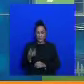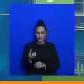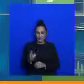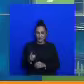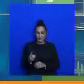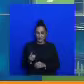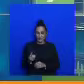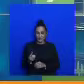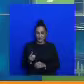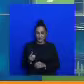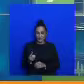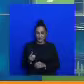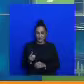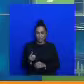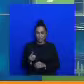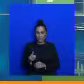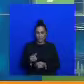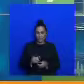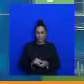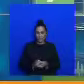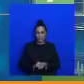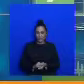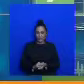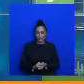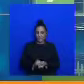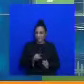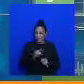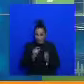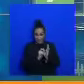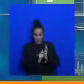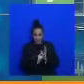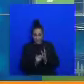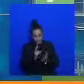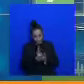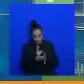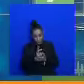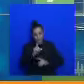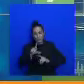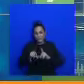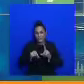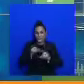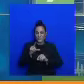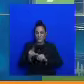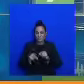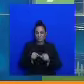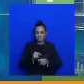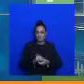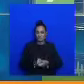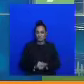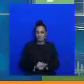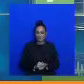Rosa 46. E aí, tá marcando? Vamos seguir sorteando.